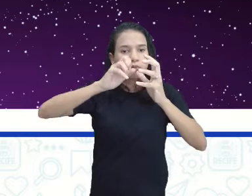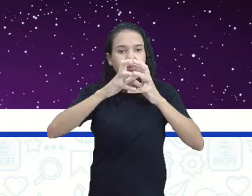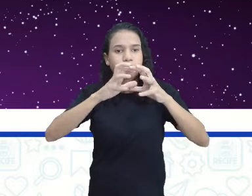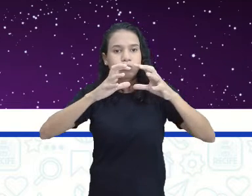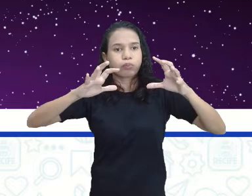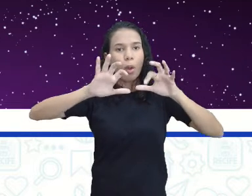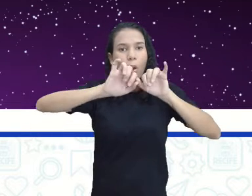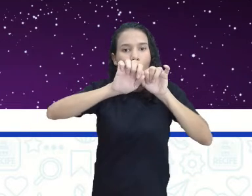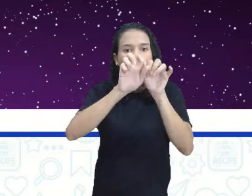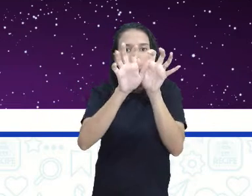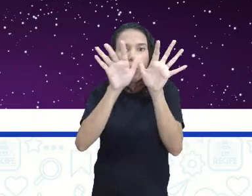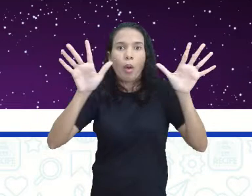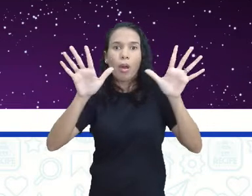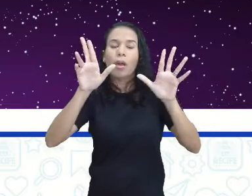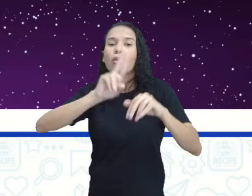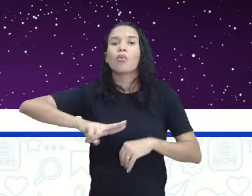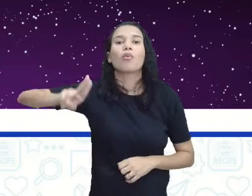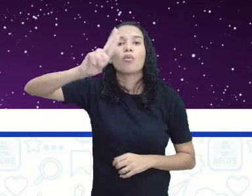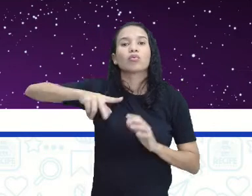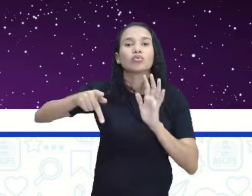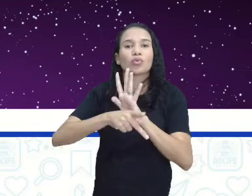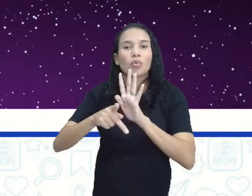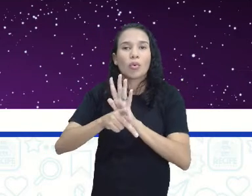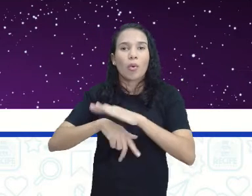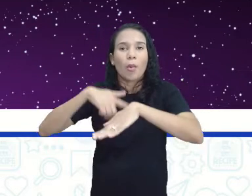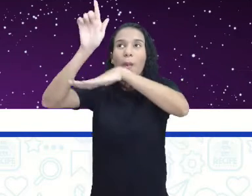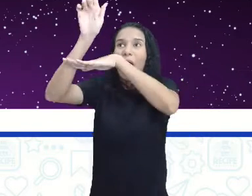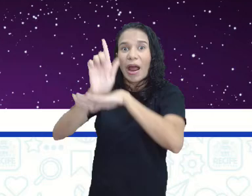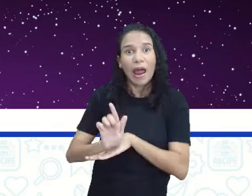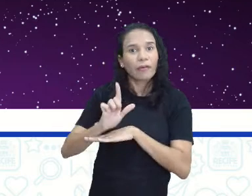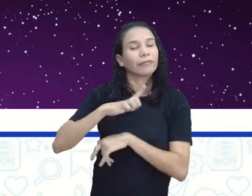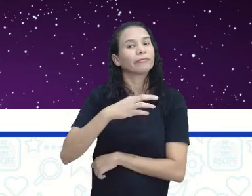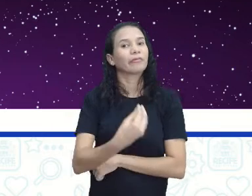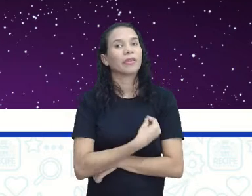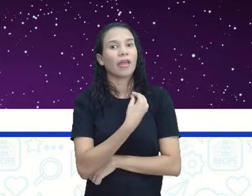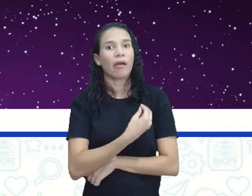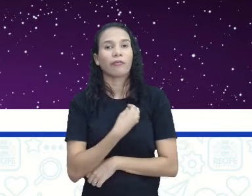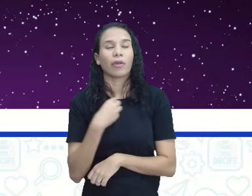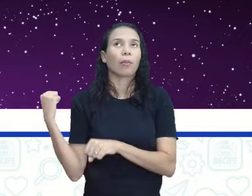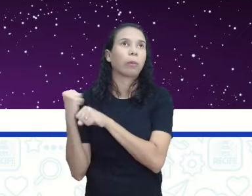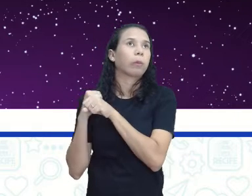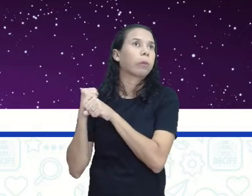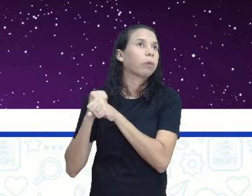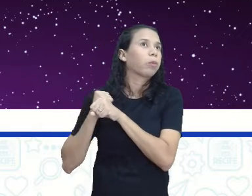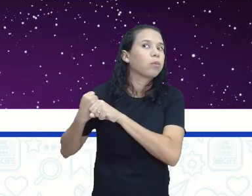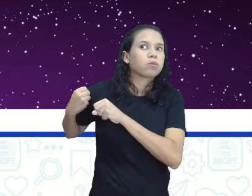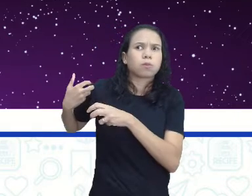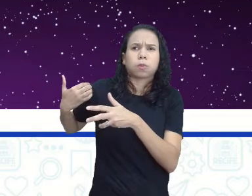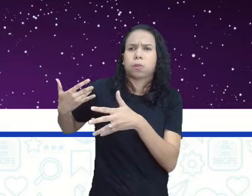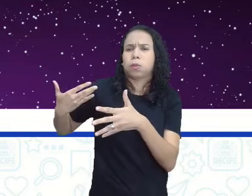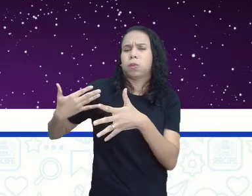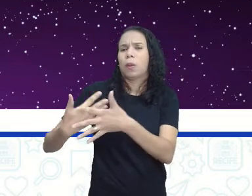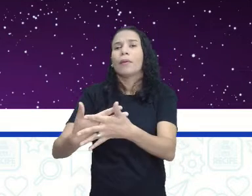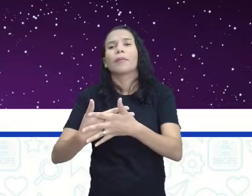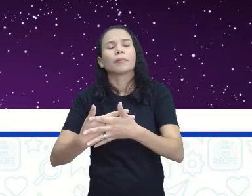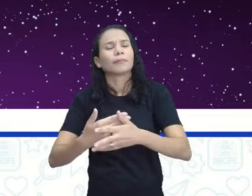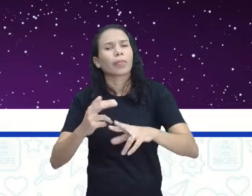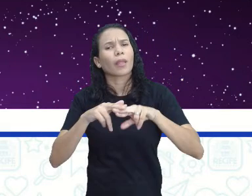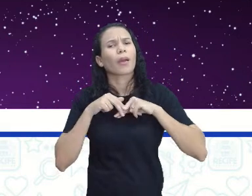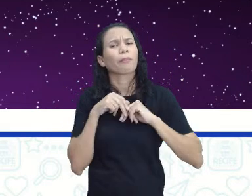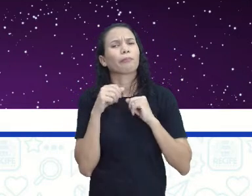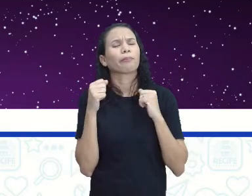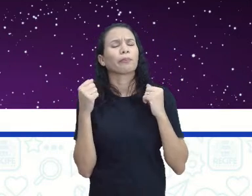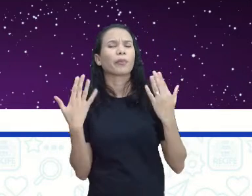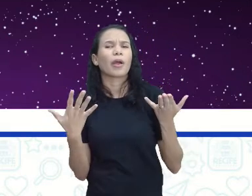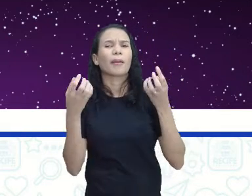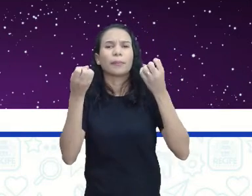e, pela ação da gravidade, se mantêm vivas por trilhões de anos. Por que eu estou